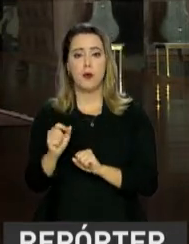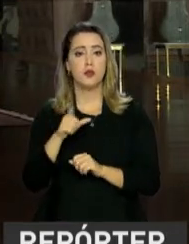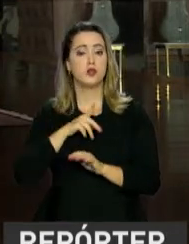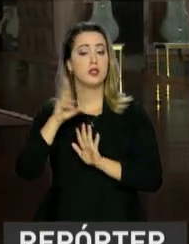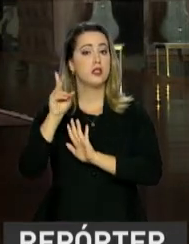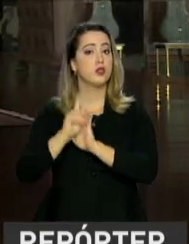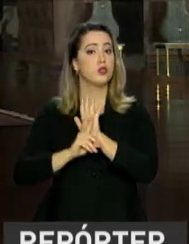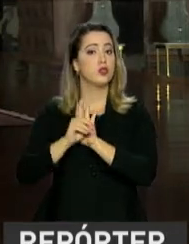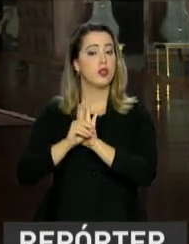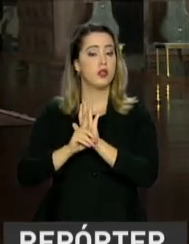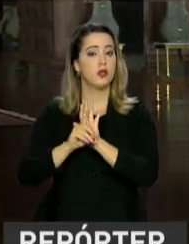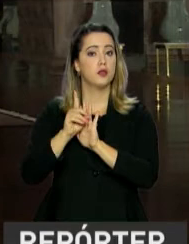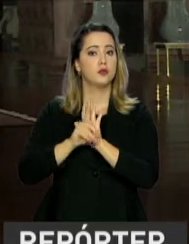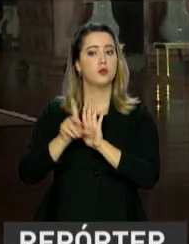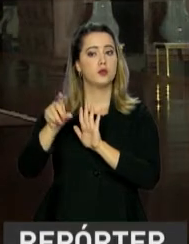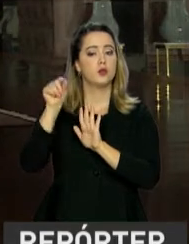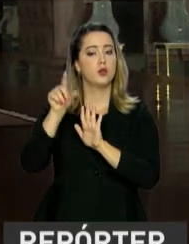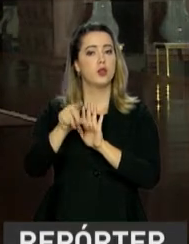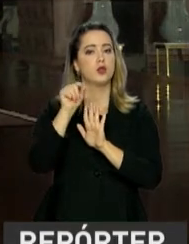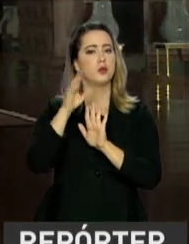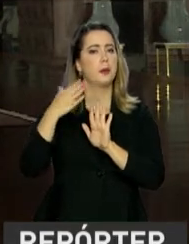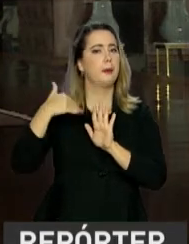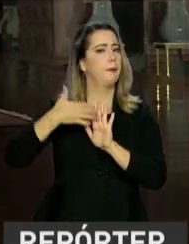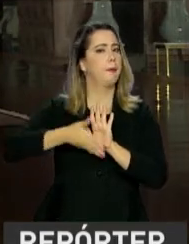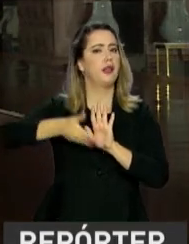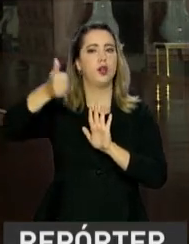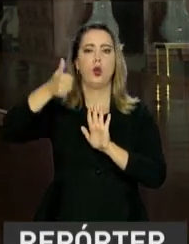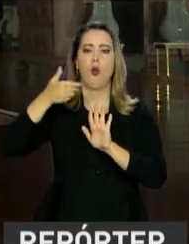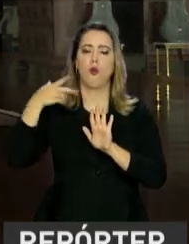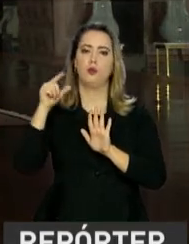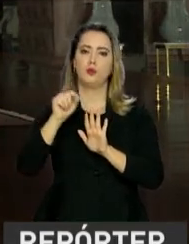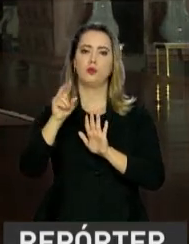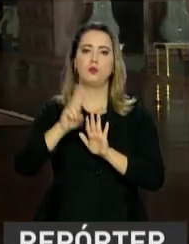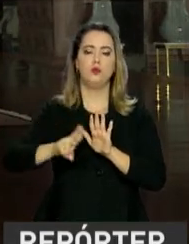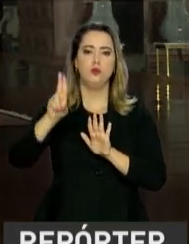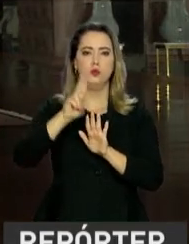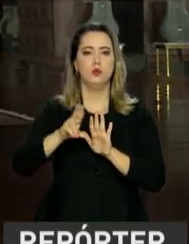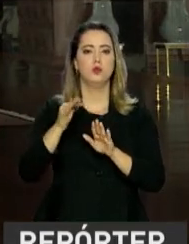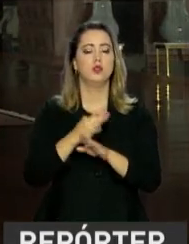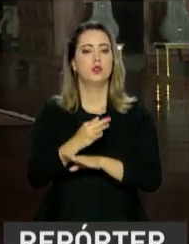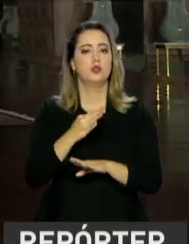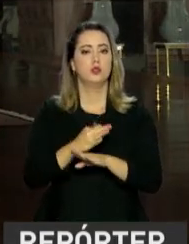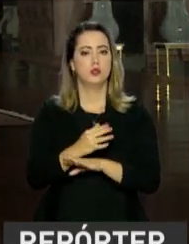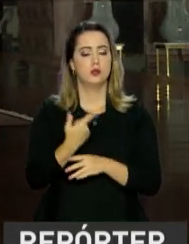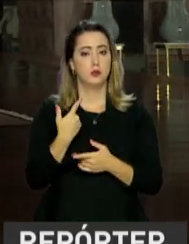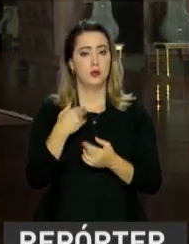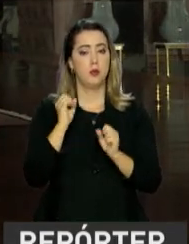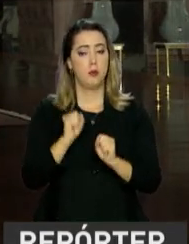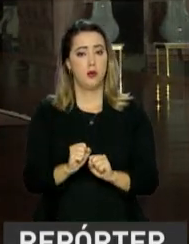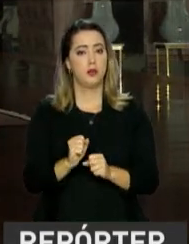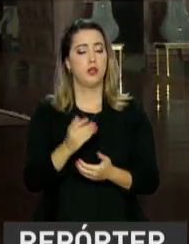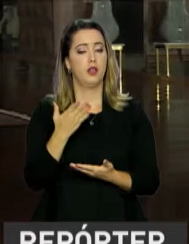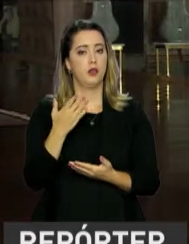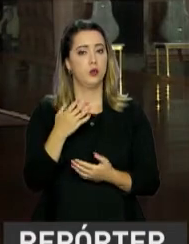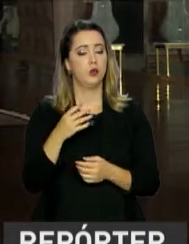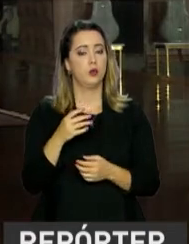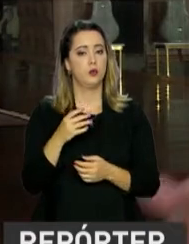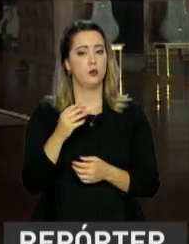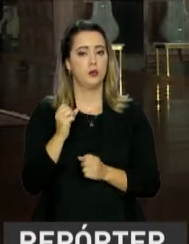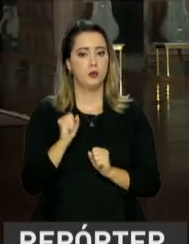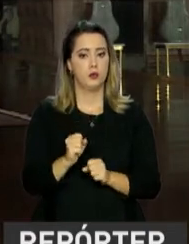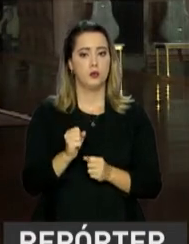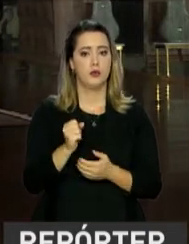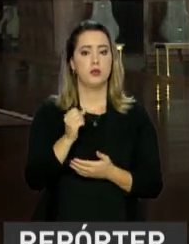a ter o direito de escolher a forma mais vantajosa aparelhos o fluir das suas velhas podendo ser a